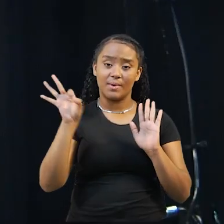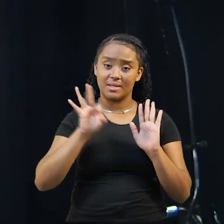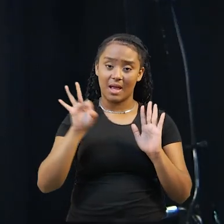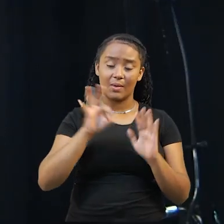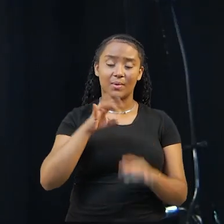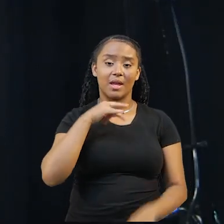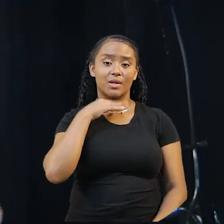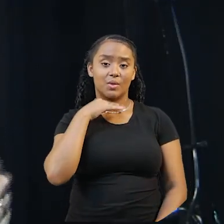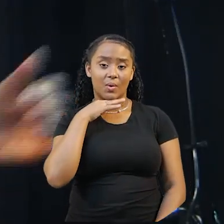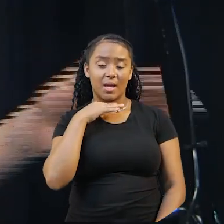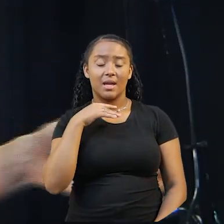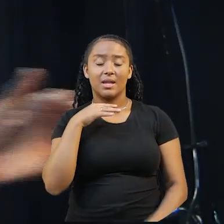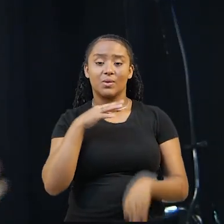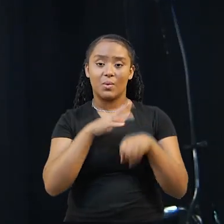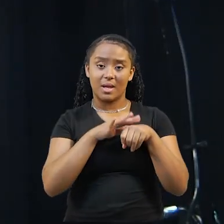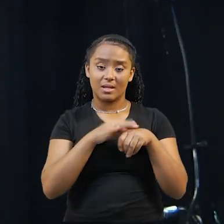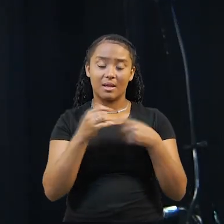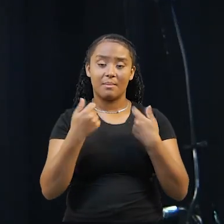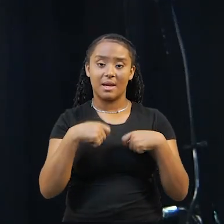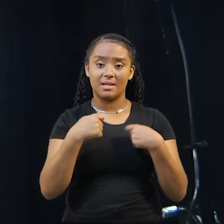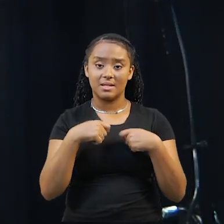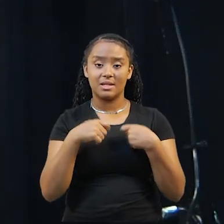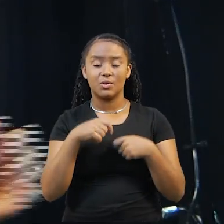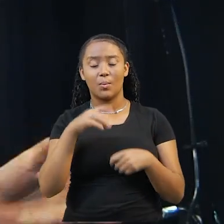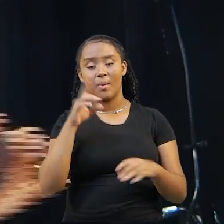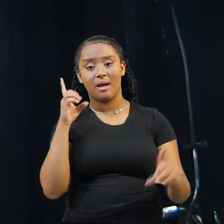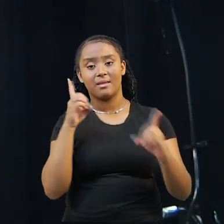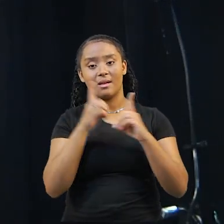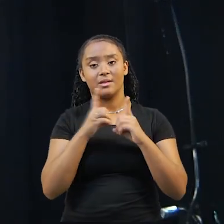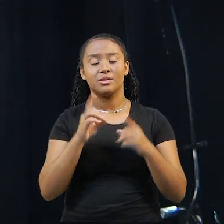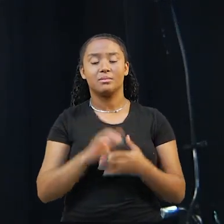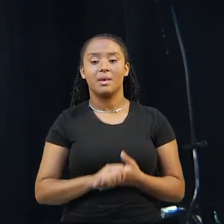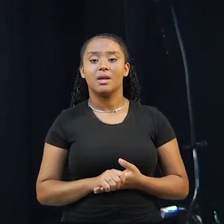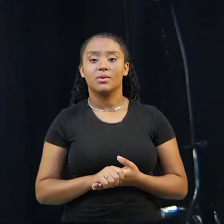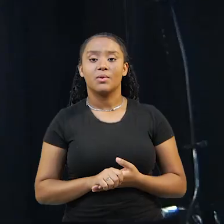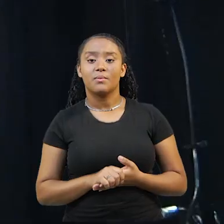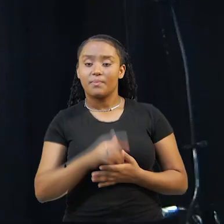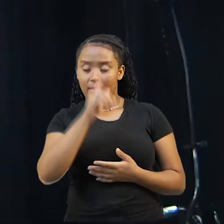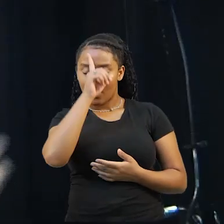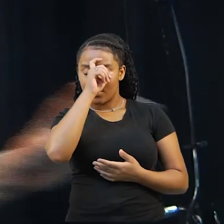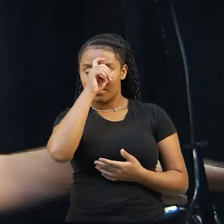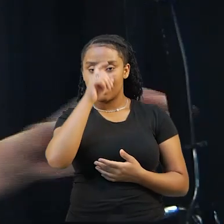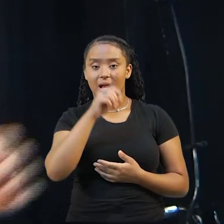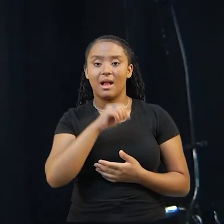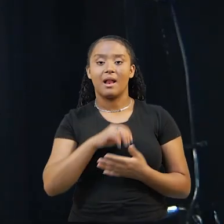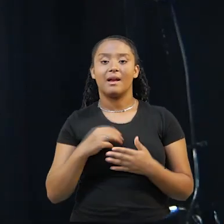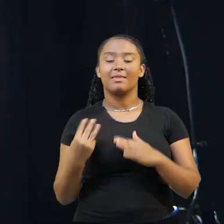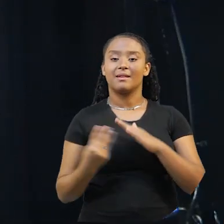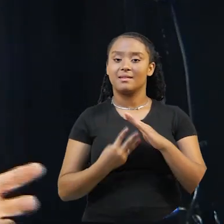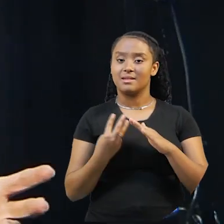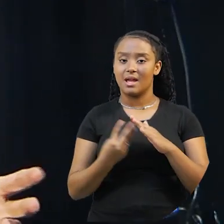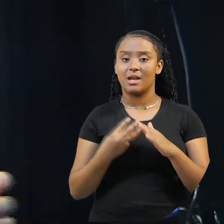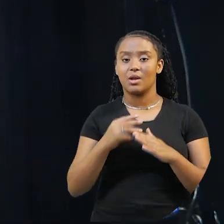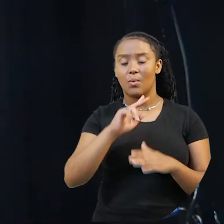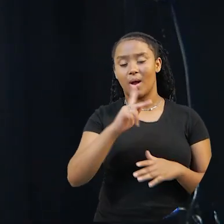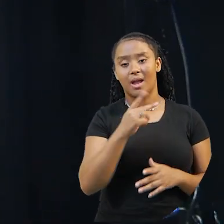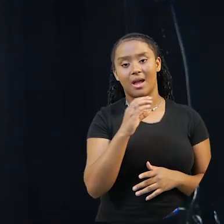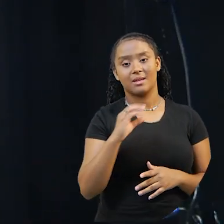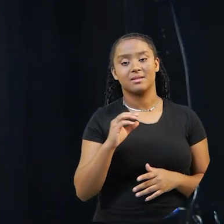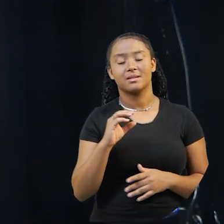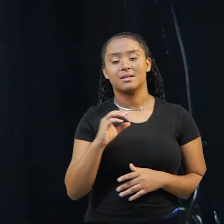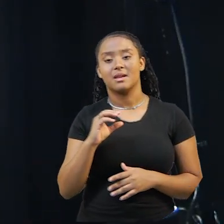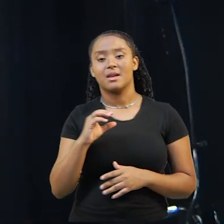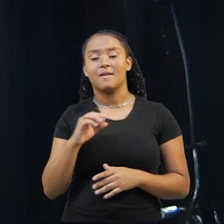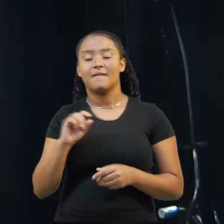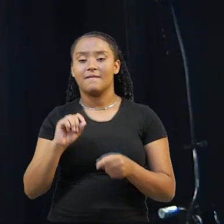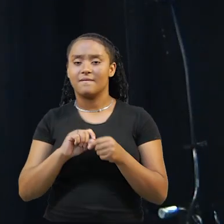um atendimento médico de alta complexidade, que é esse atendimento hospitalar terciário, que o nosso HC também presta com muita